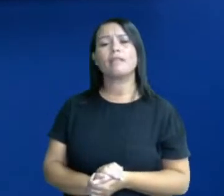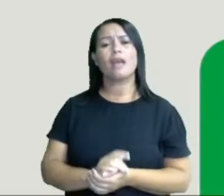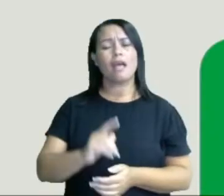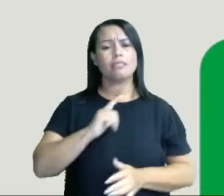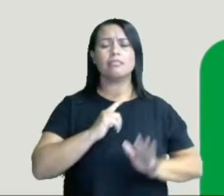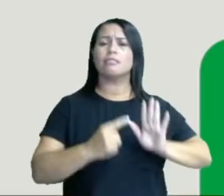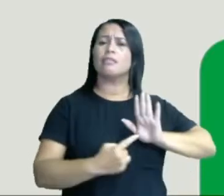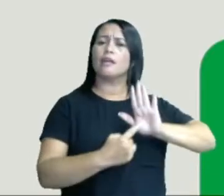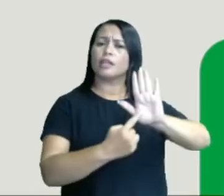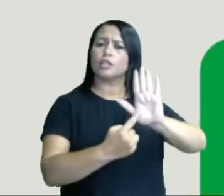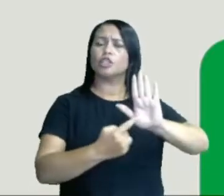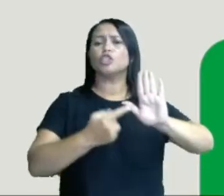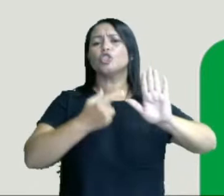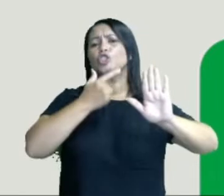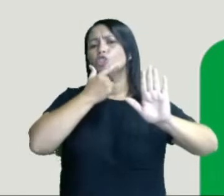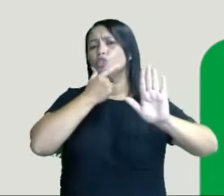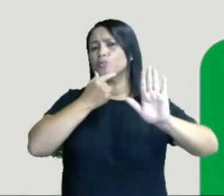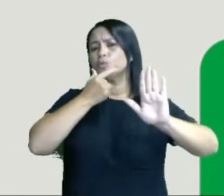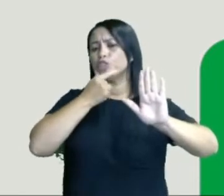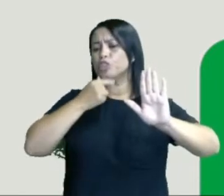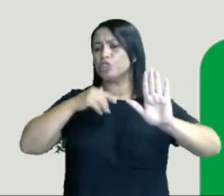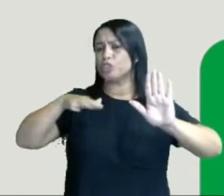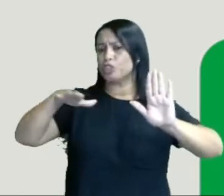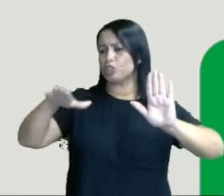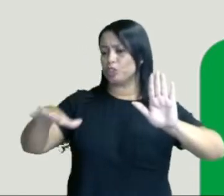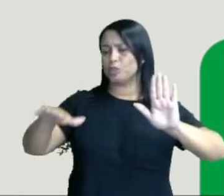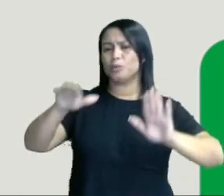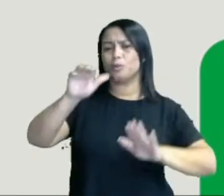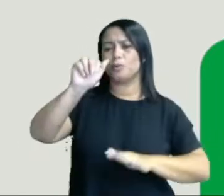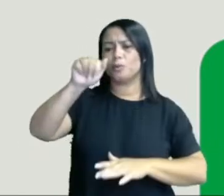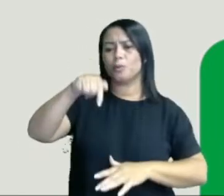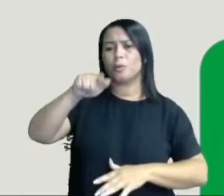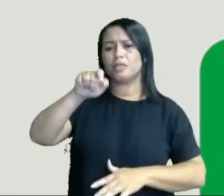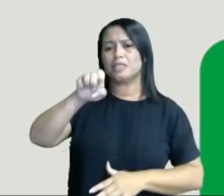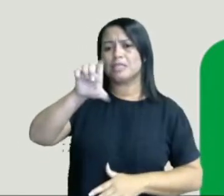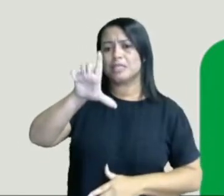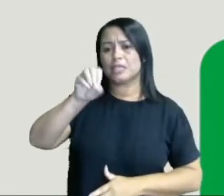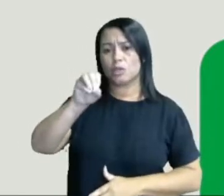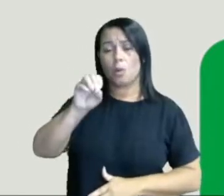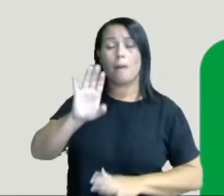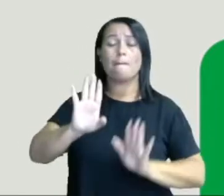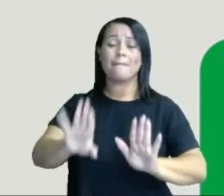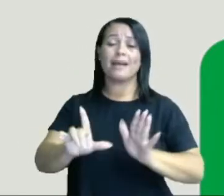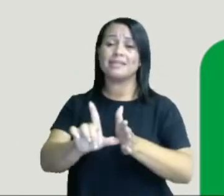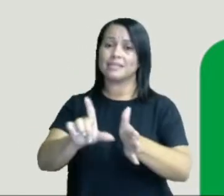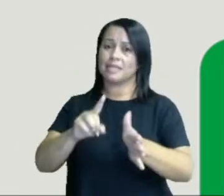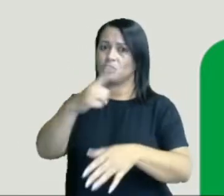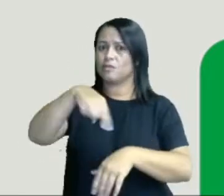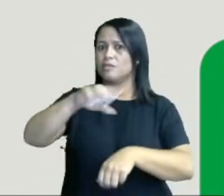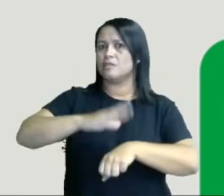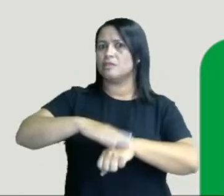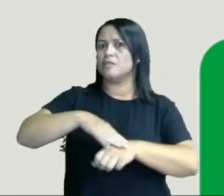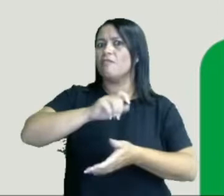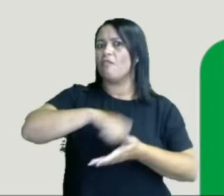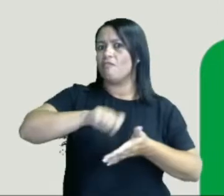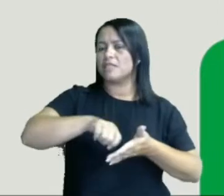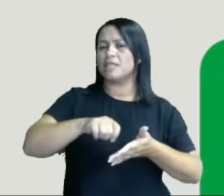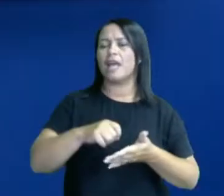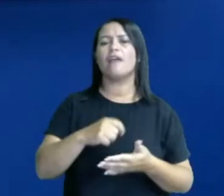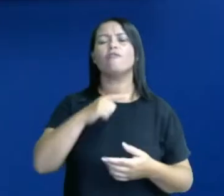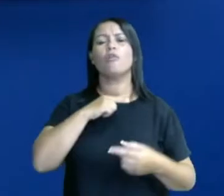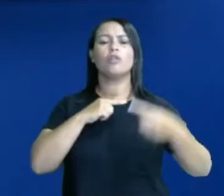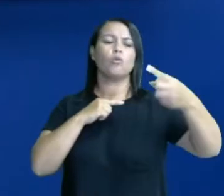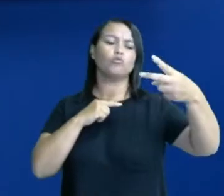Aqui tem a produção do aluno André Ângelo, mas antes disso vamos produzir a de vocês. Vou trazer aqui